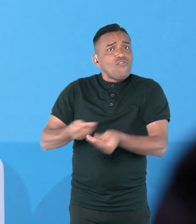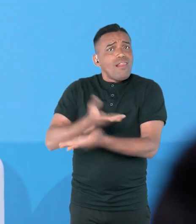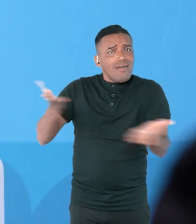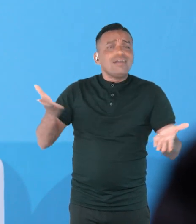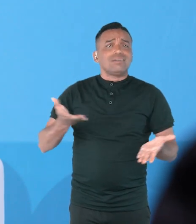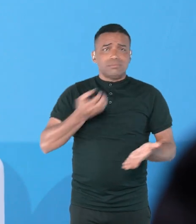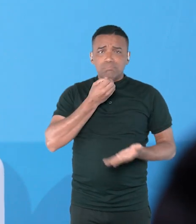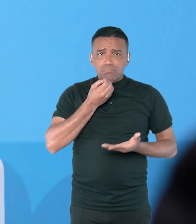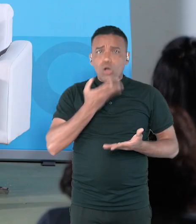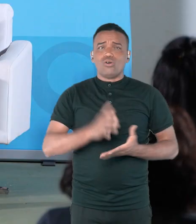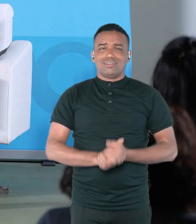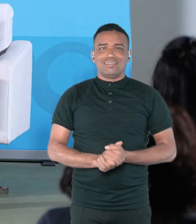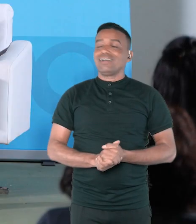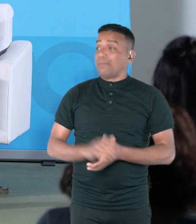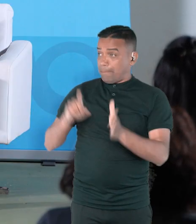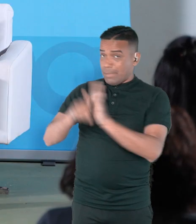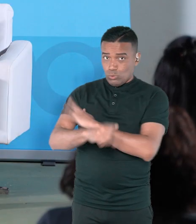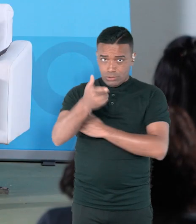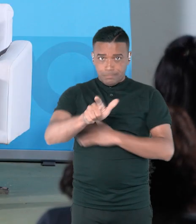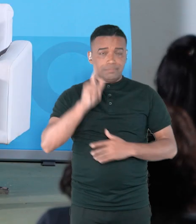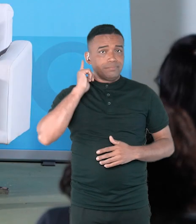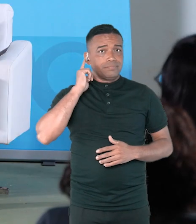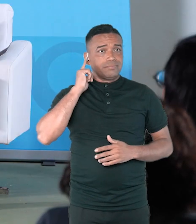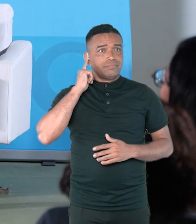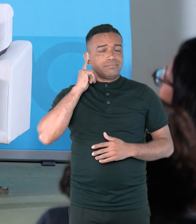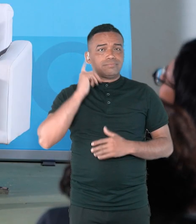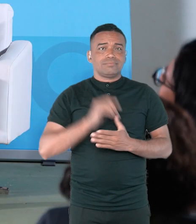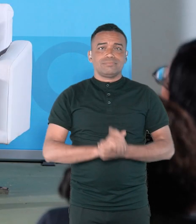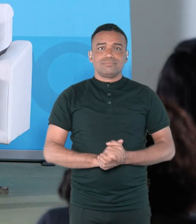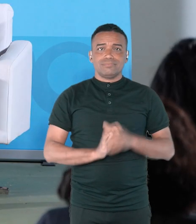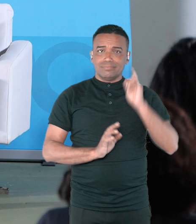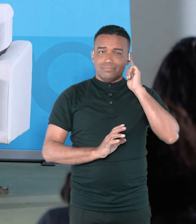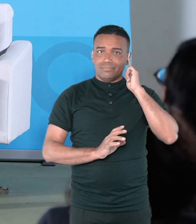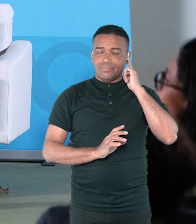mesmo, né? Mais uma pergunta?